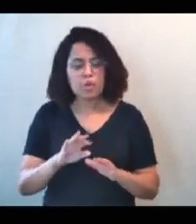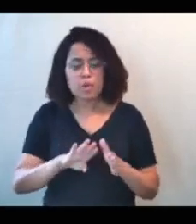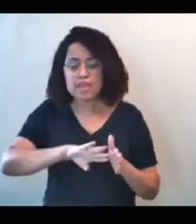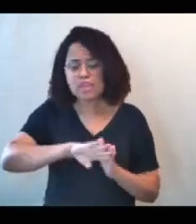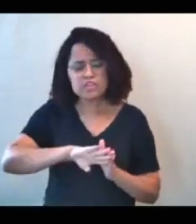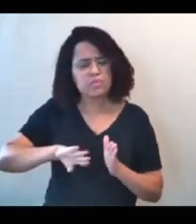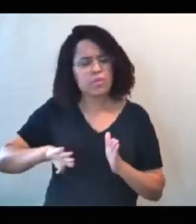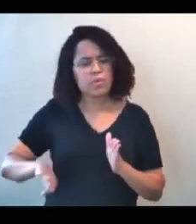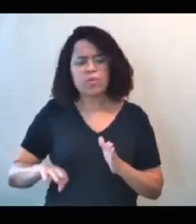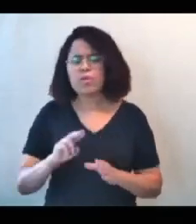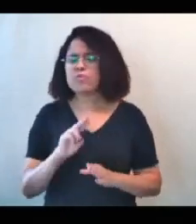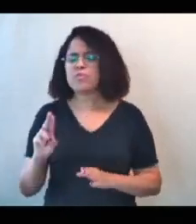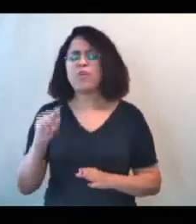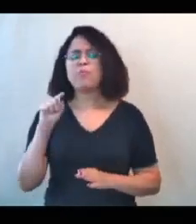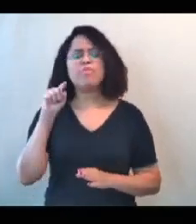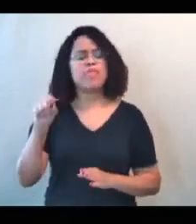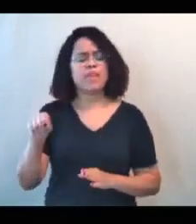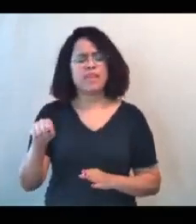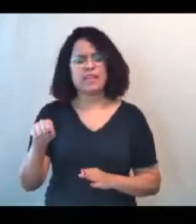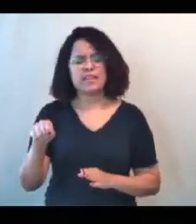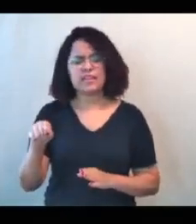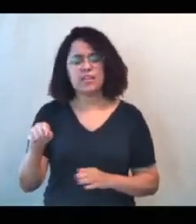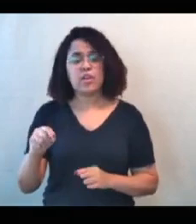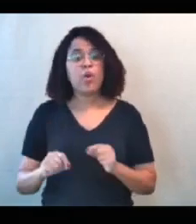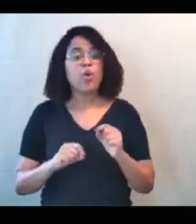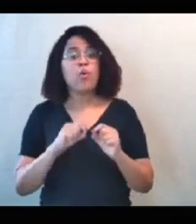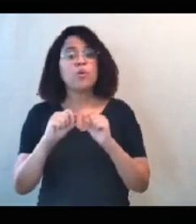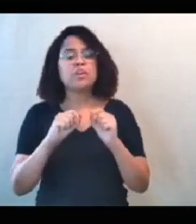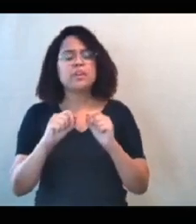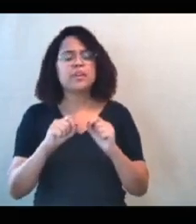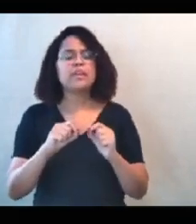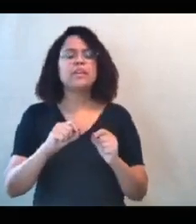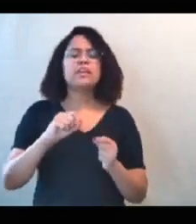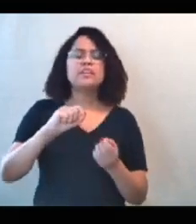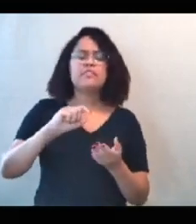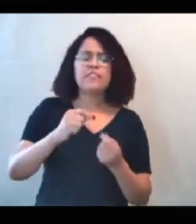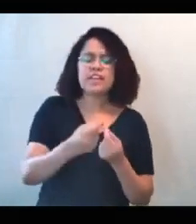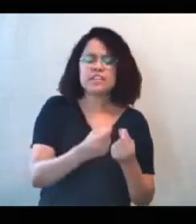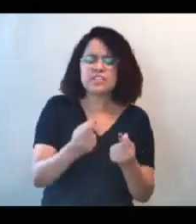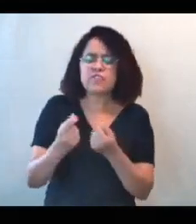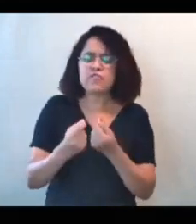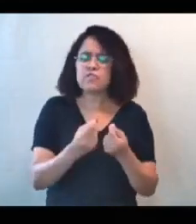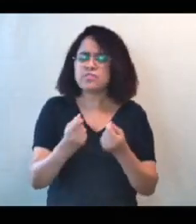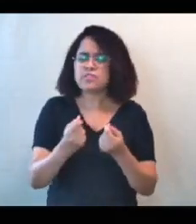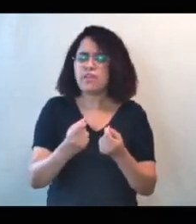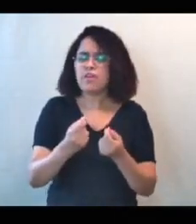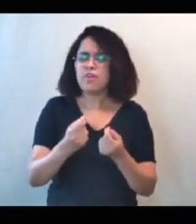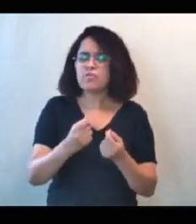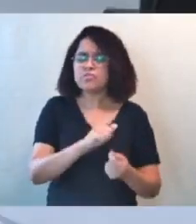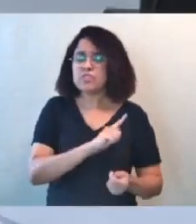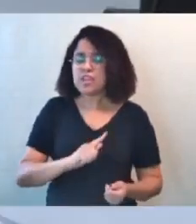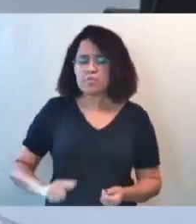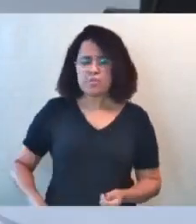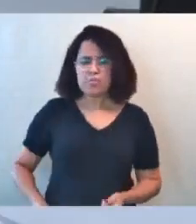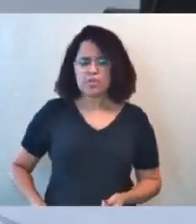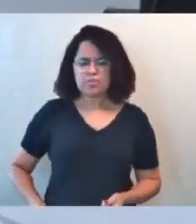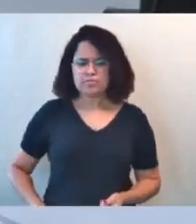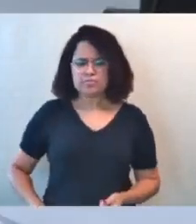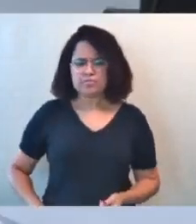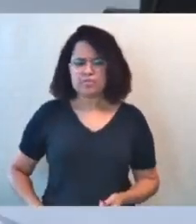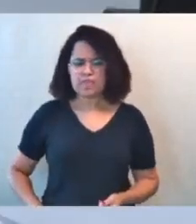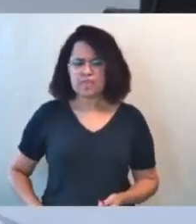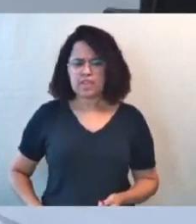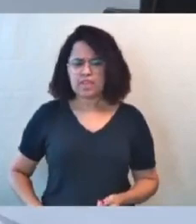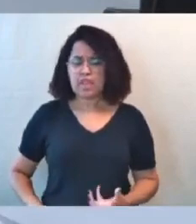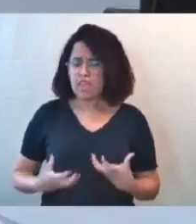que foi feito com dinheiro público. E hoje ele está num cargo que faz o controle da devolução. Eu quero saber. E o que eu